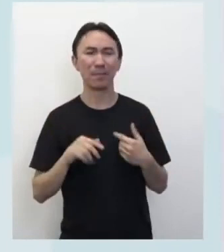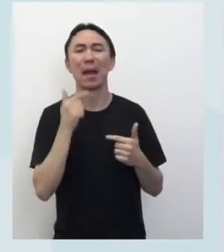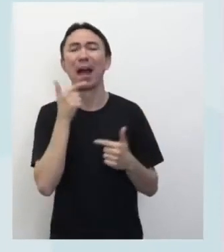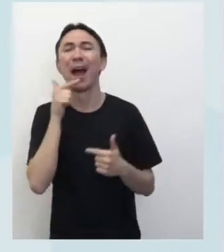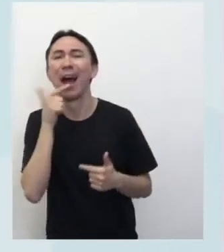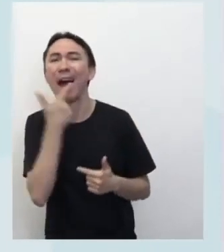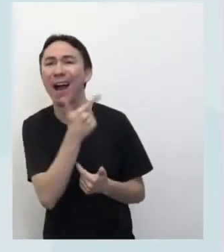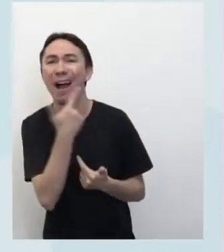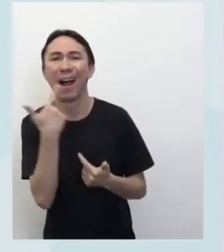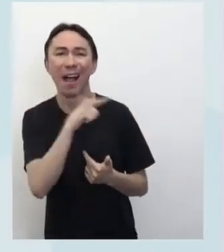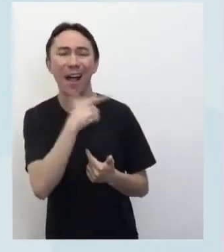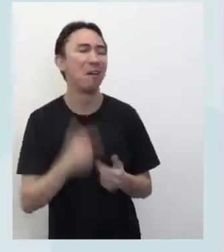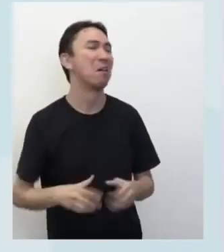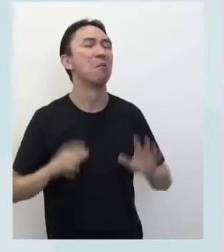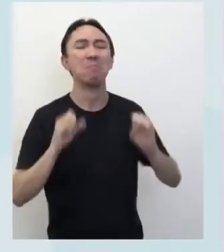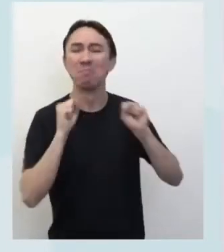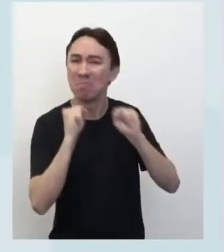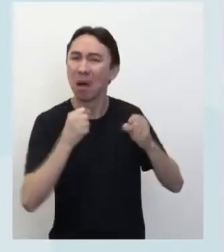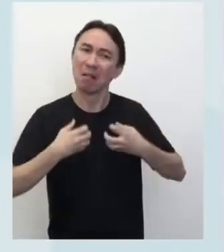podem me levar,